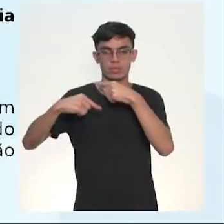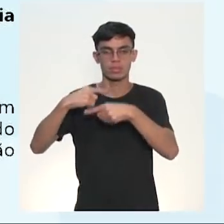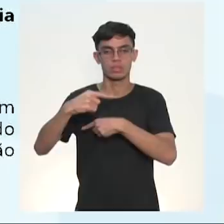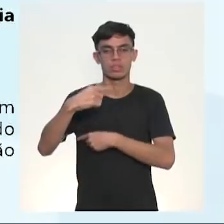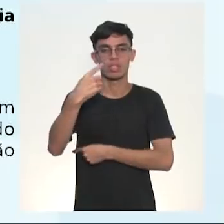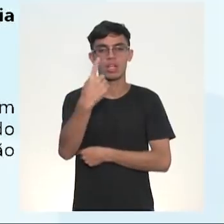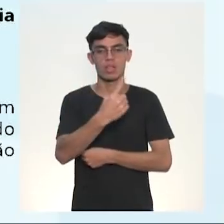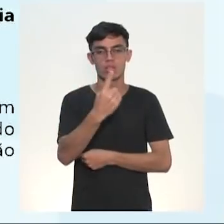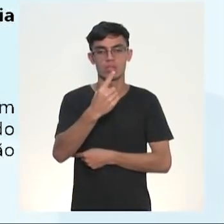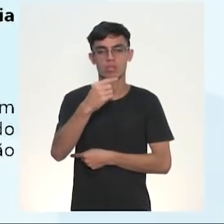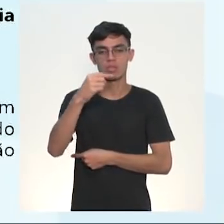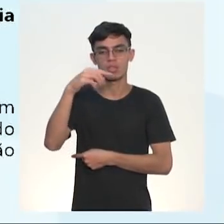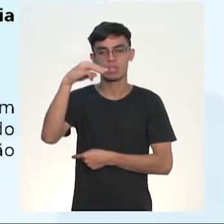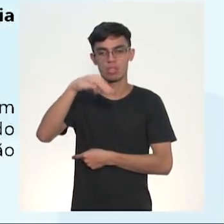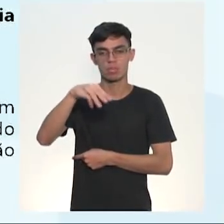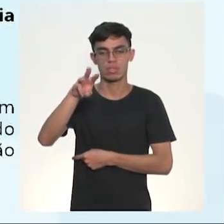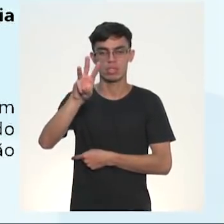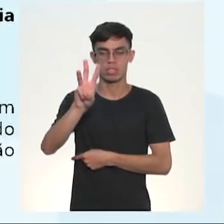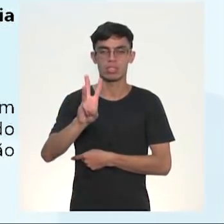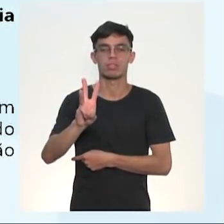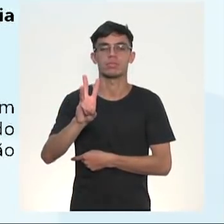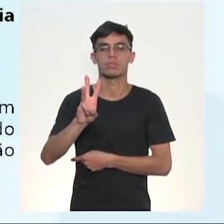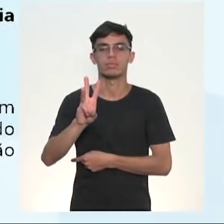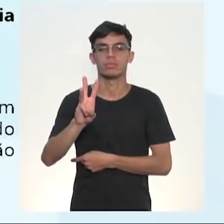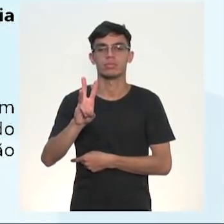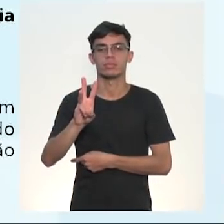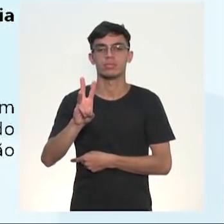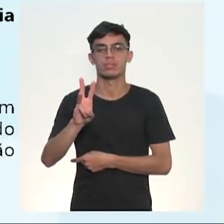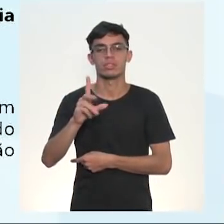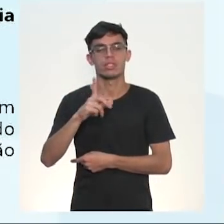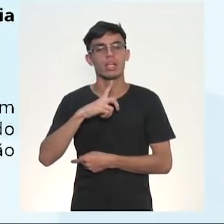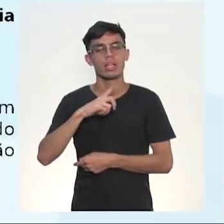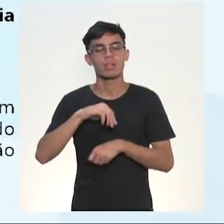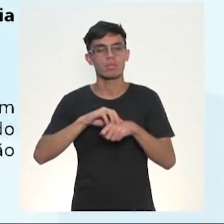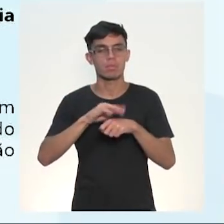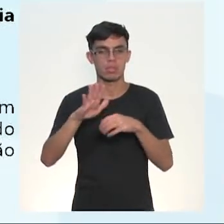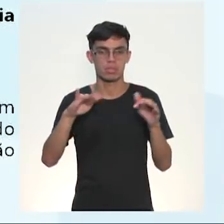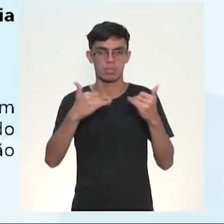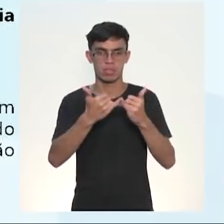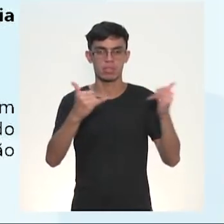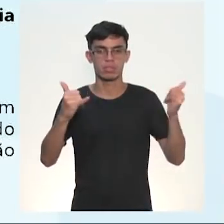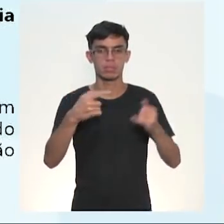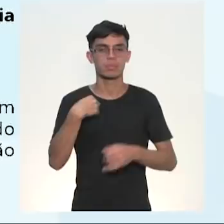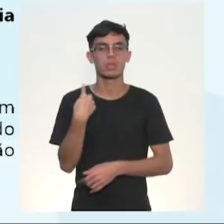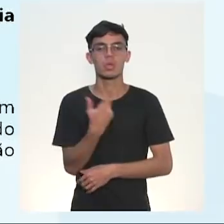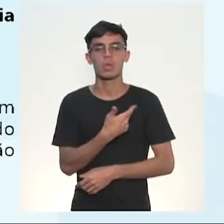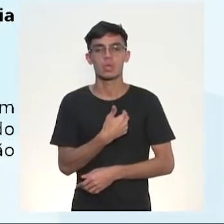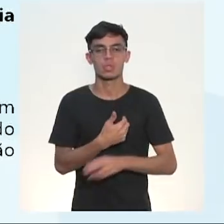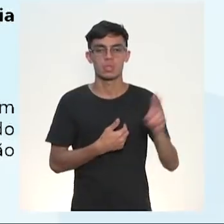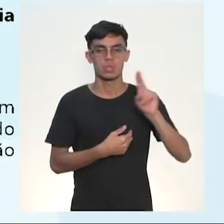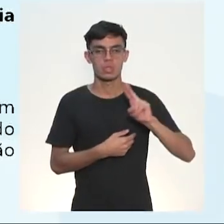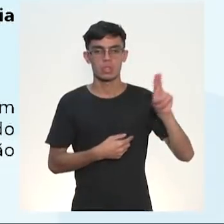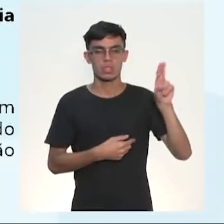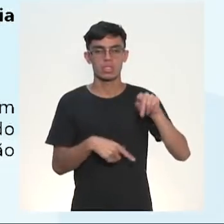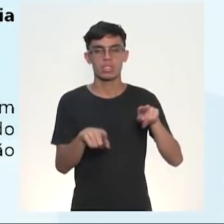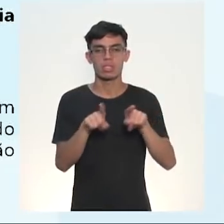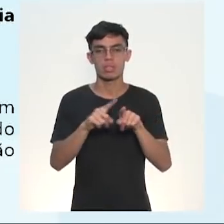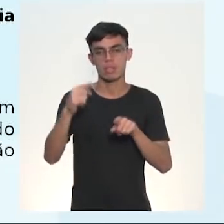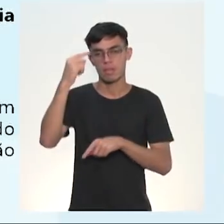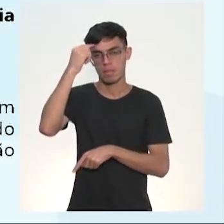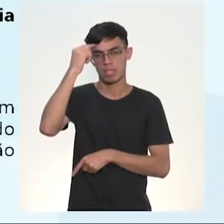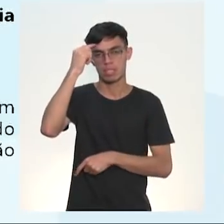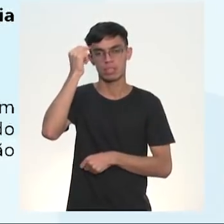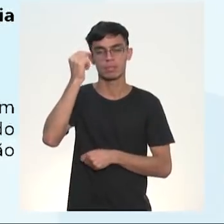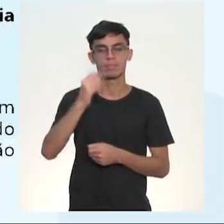1 MW, então ela é a que produz de longe mais energia elétrica para a gente. Só que também, se eu for pensar